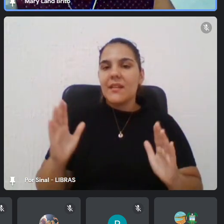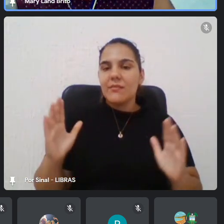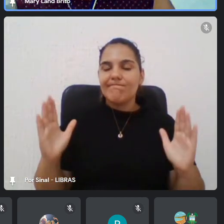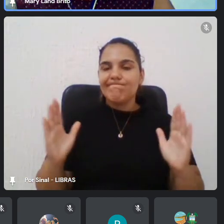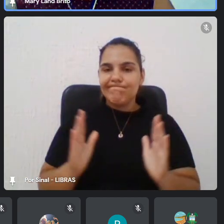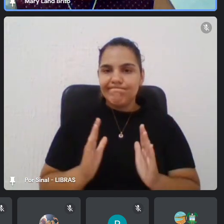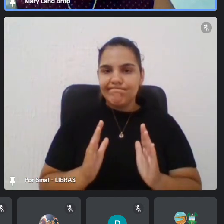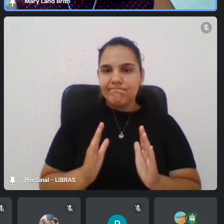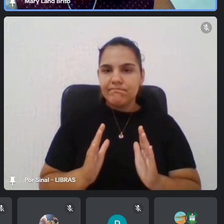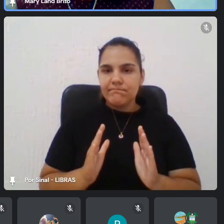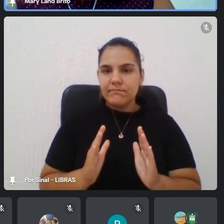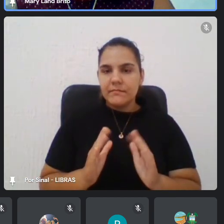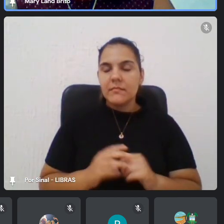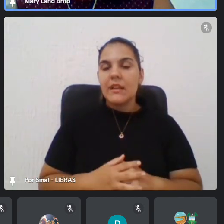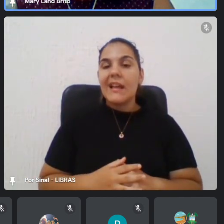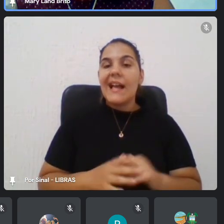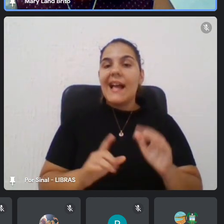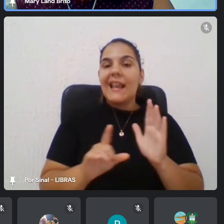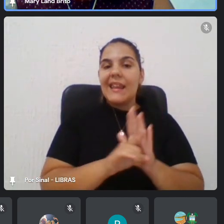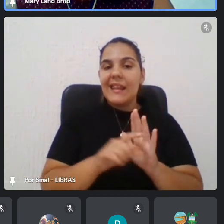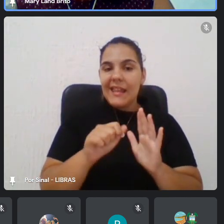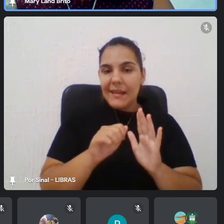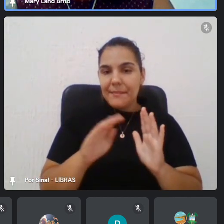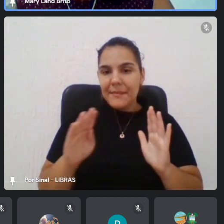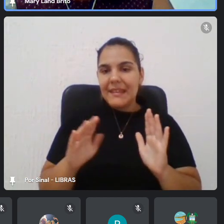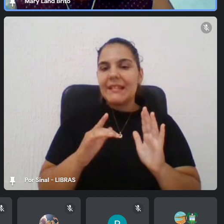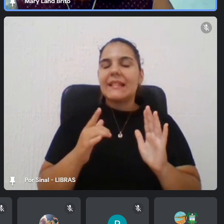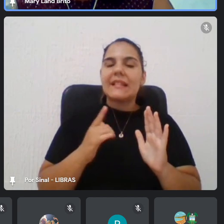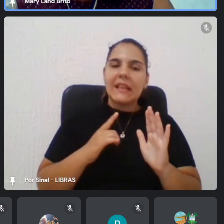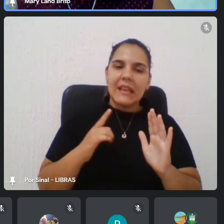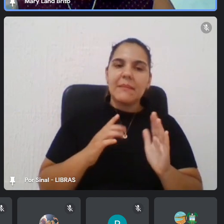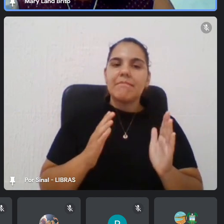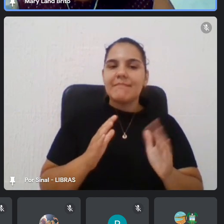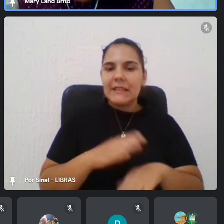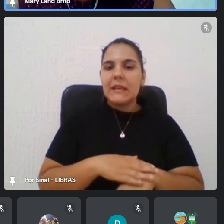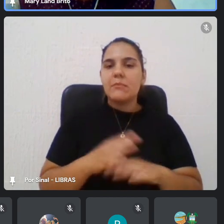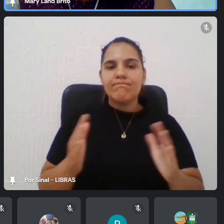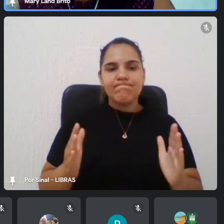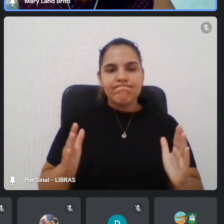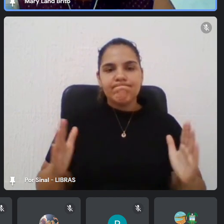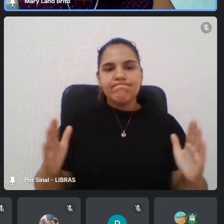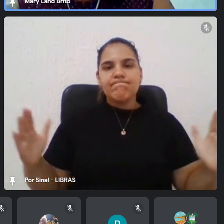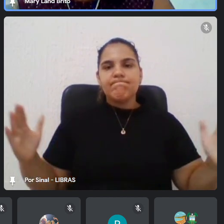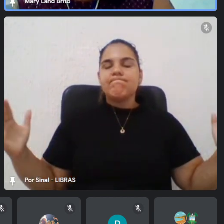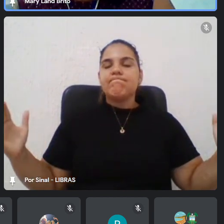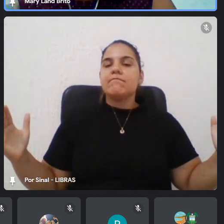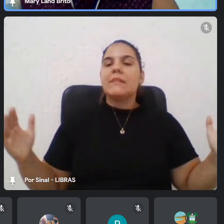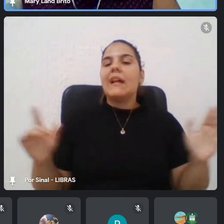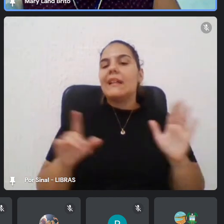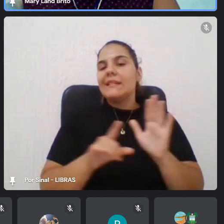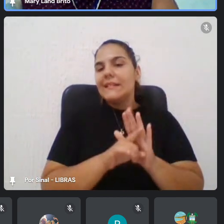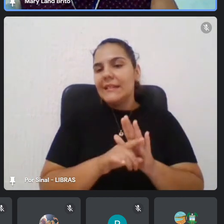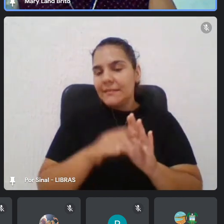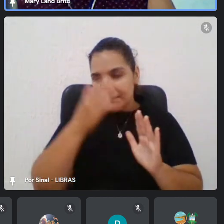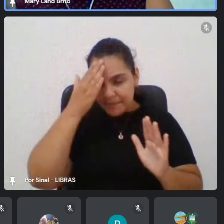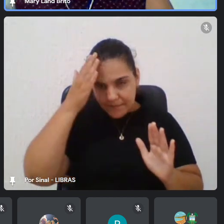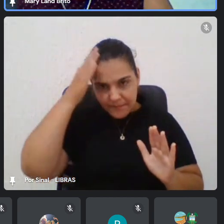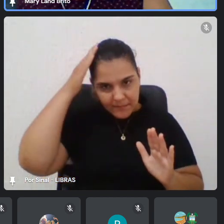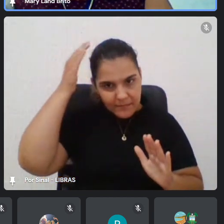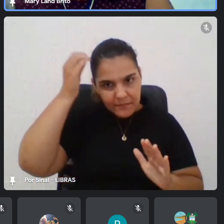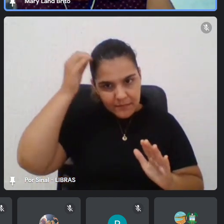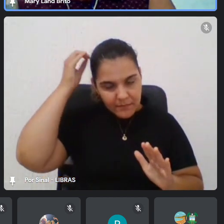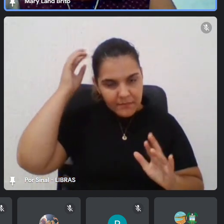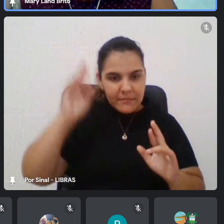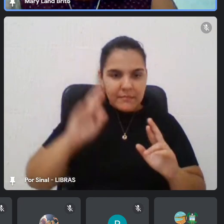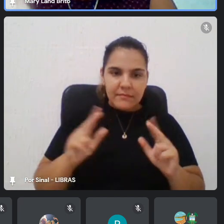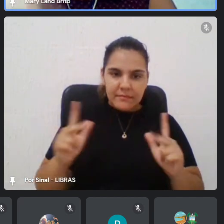prêmio, a gente está falando de mais de um ano, porque o Glorinha Oliveira já foi com um recurso que sobrou e uma série de coisas. Então, permitia que tenha alguns